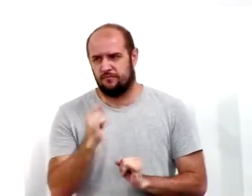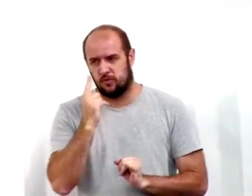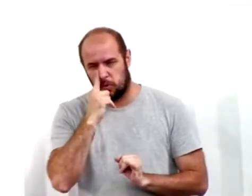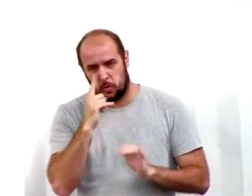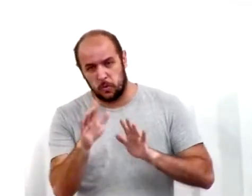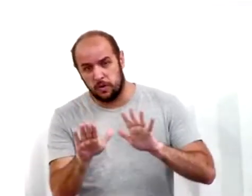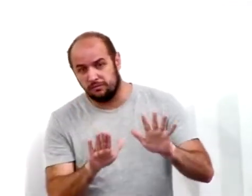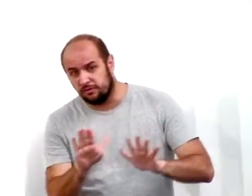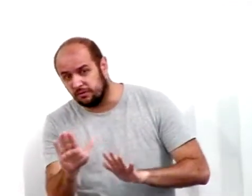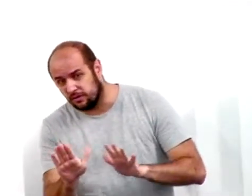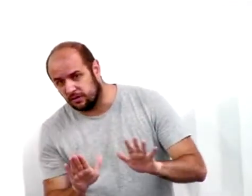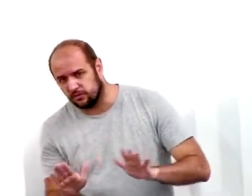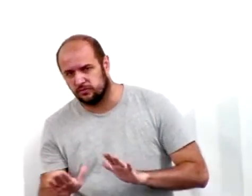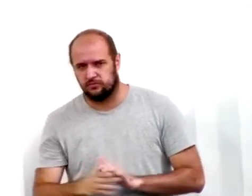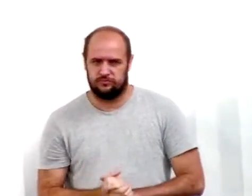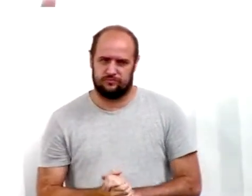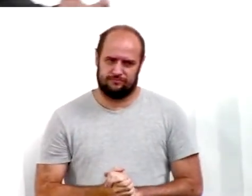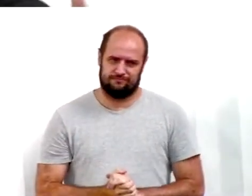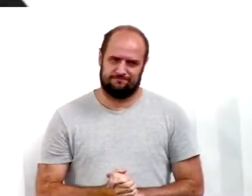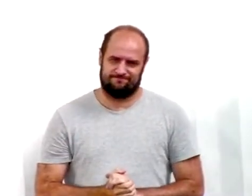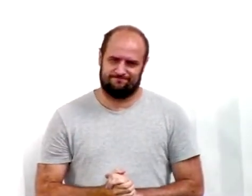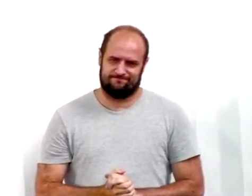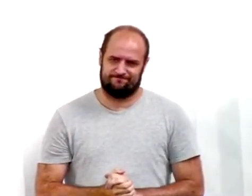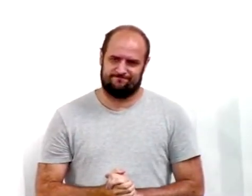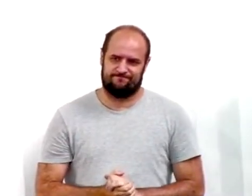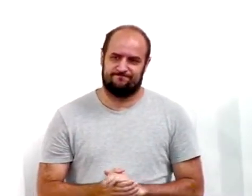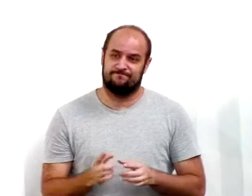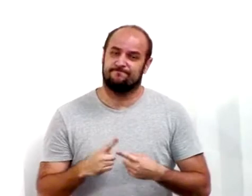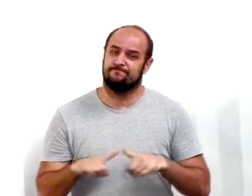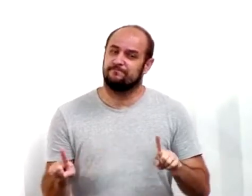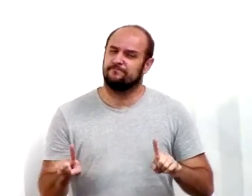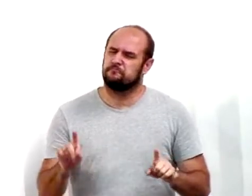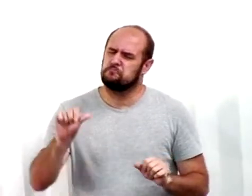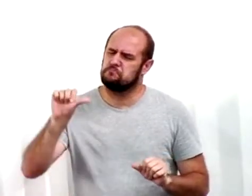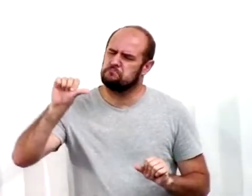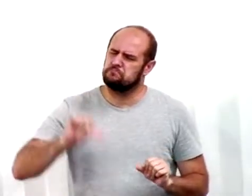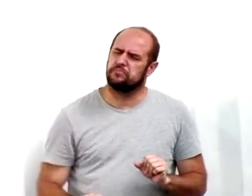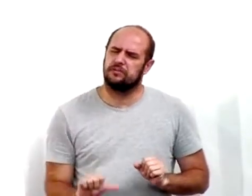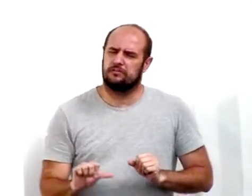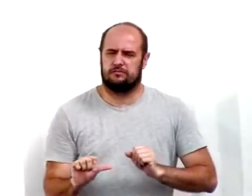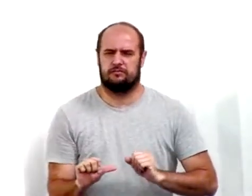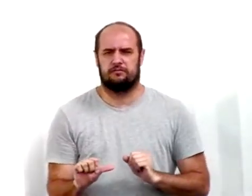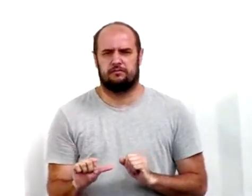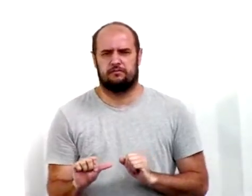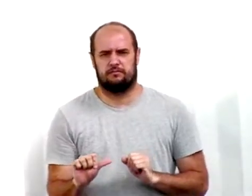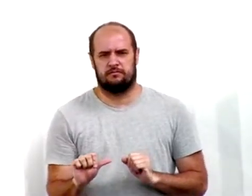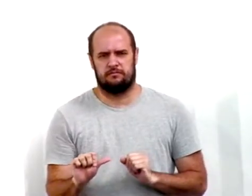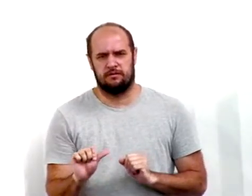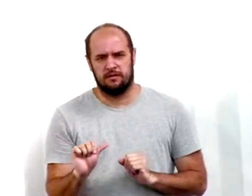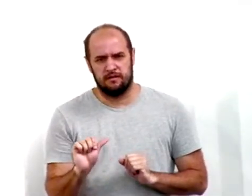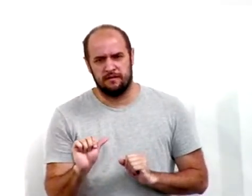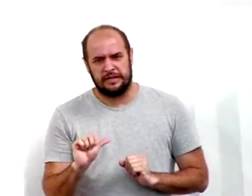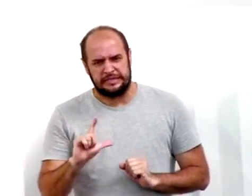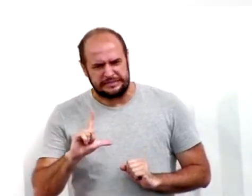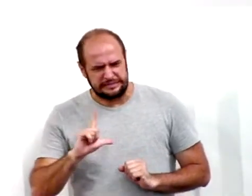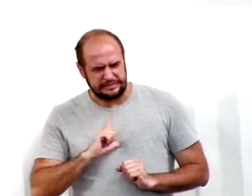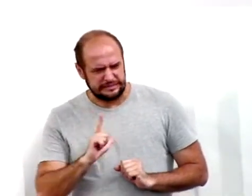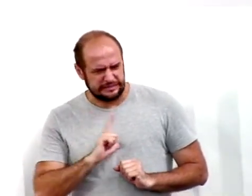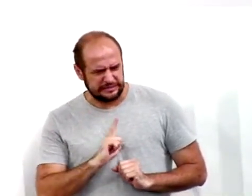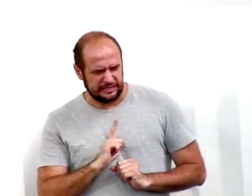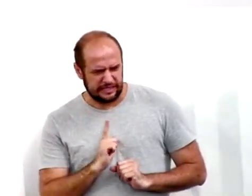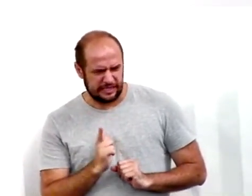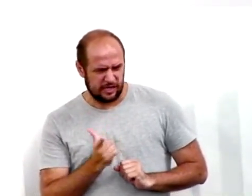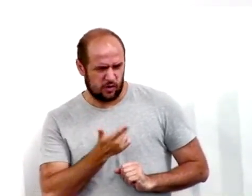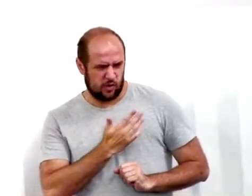os ídolos. Mas o pior de todas as coisas é que na base da idolatria há uma rejeição